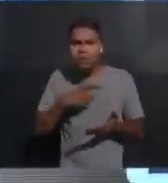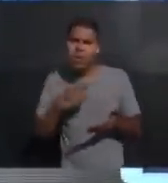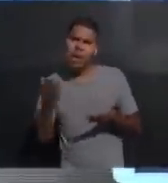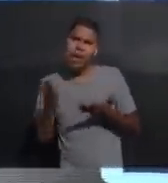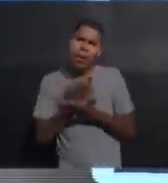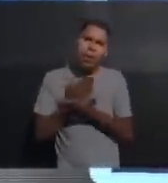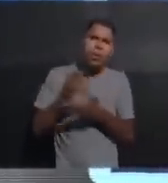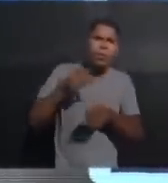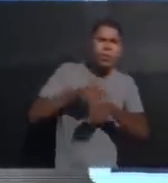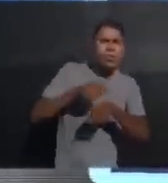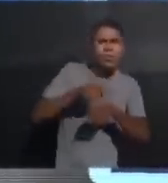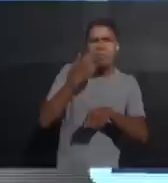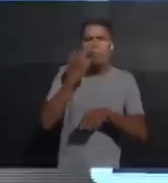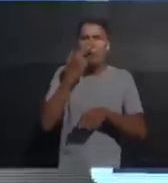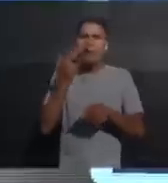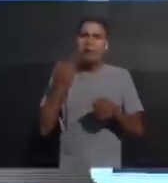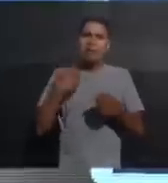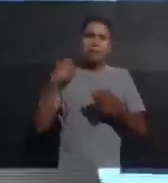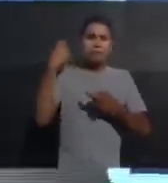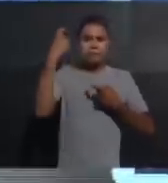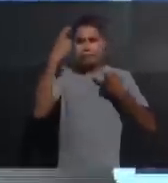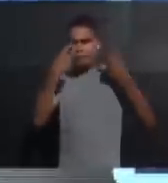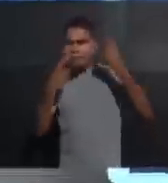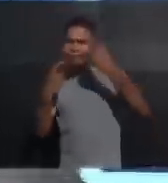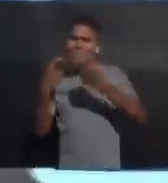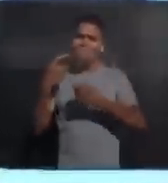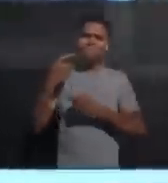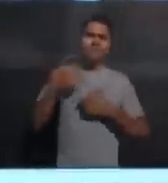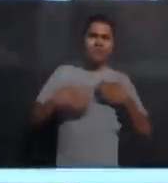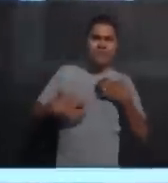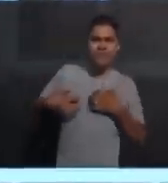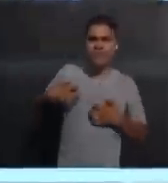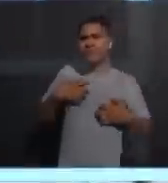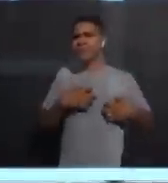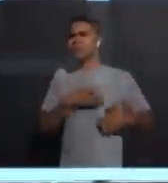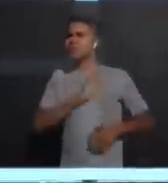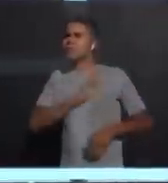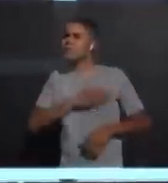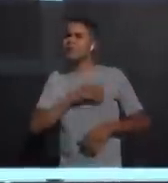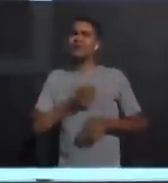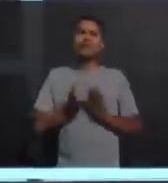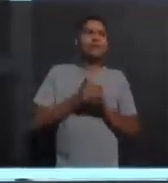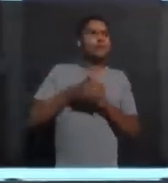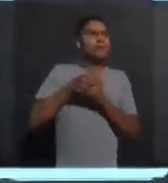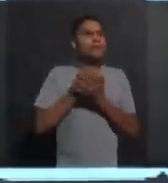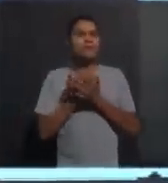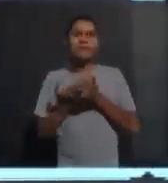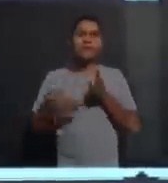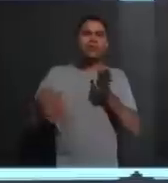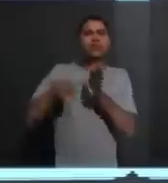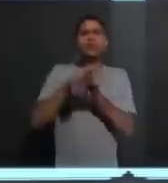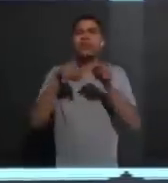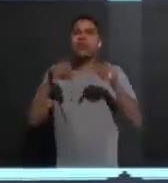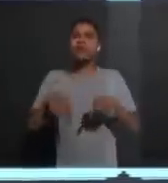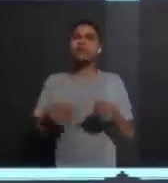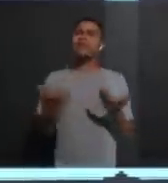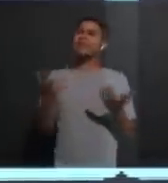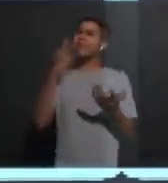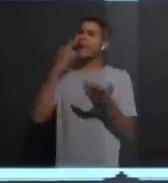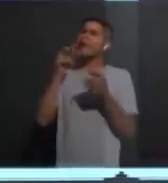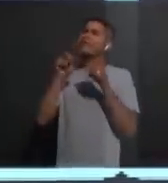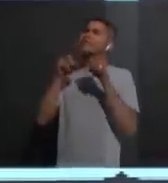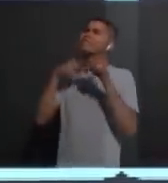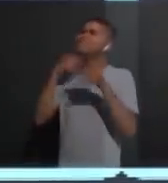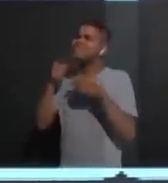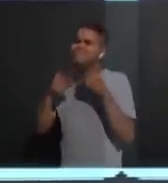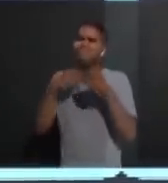algum momento que você está tão preocupado o seu coração está ansioso você chegou aqui cheio de cores questionamentos